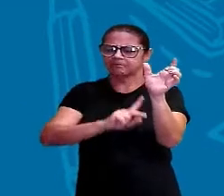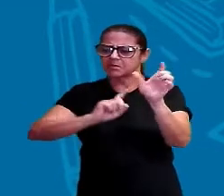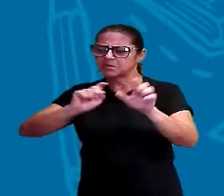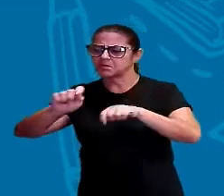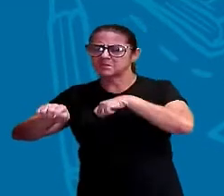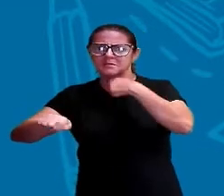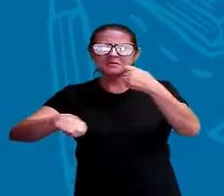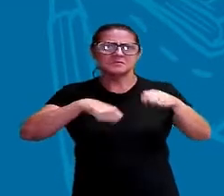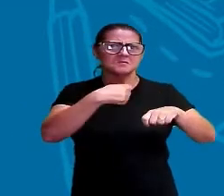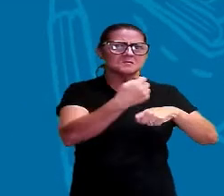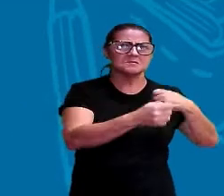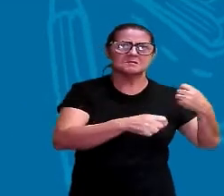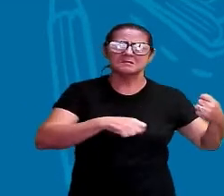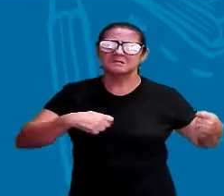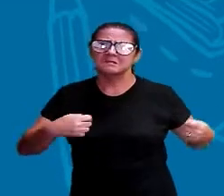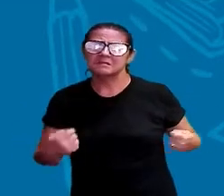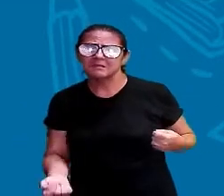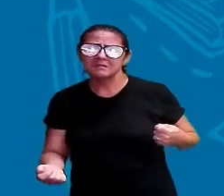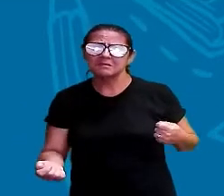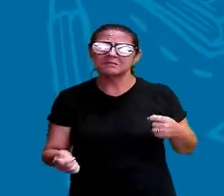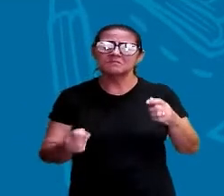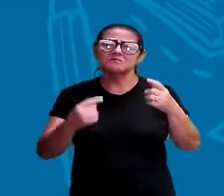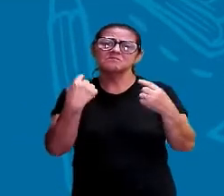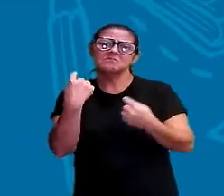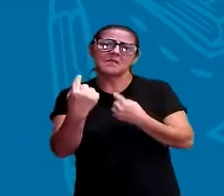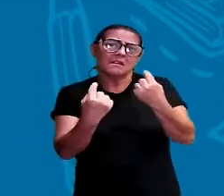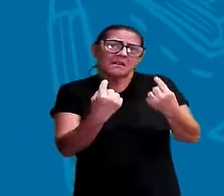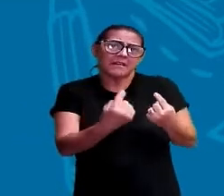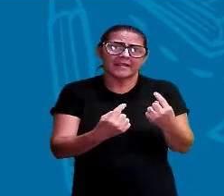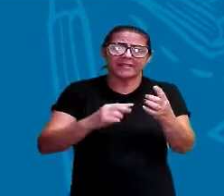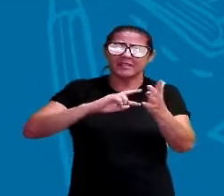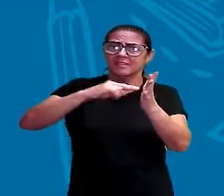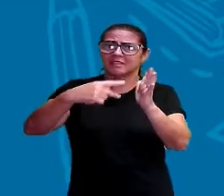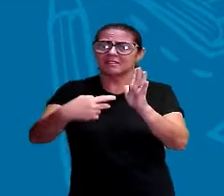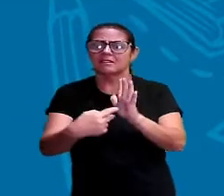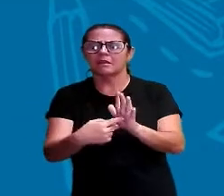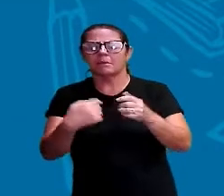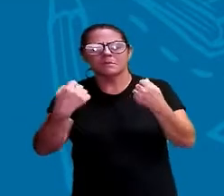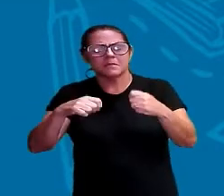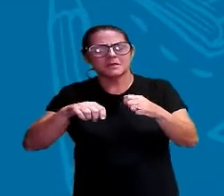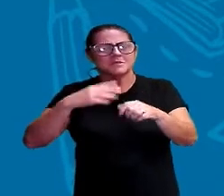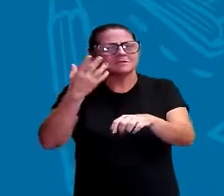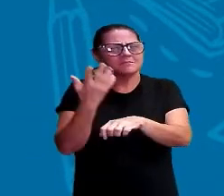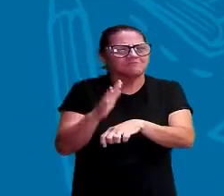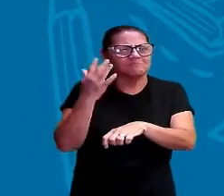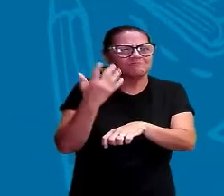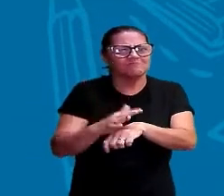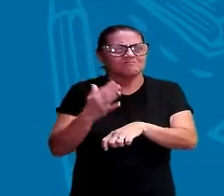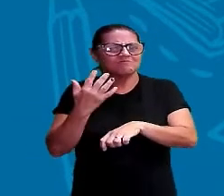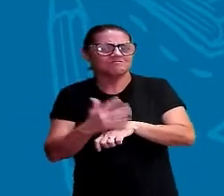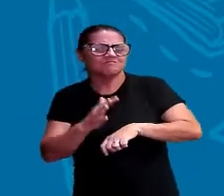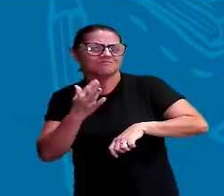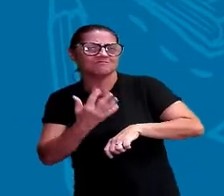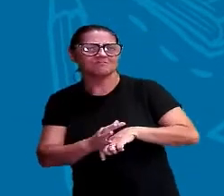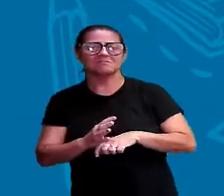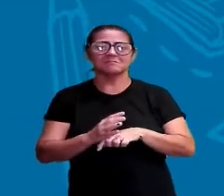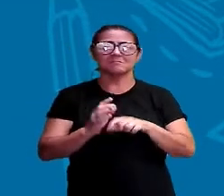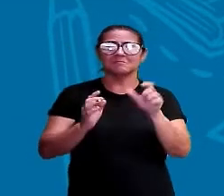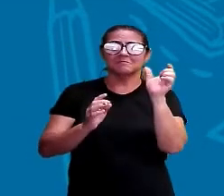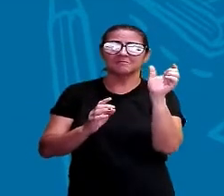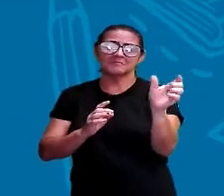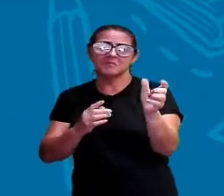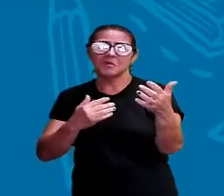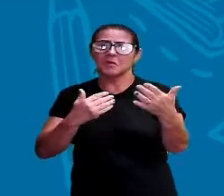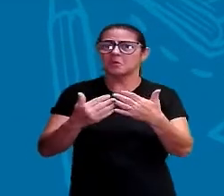E como é que eu sei cada significado, gente? Aí você precisa estudar, aí você precisa praticar. Porque em